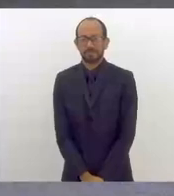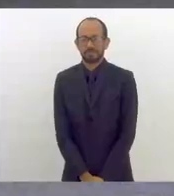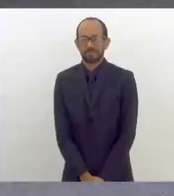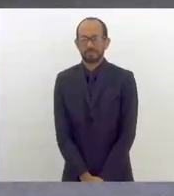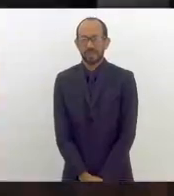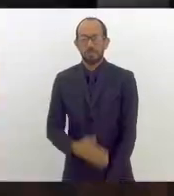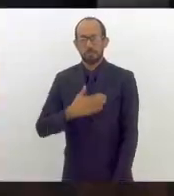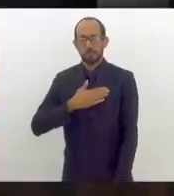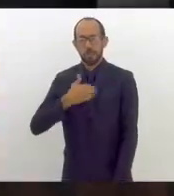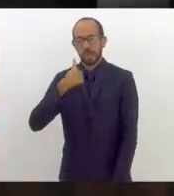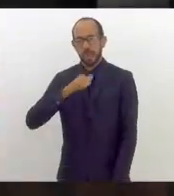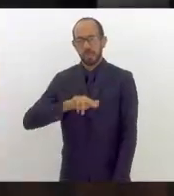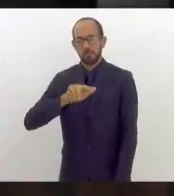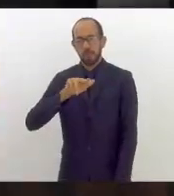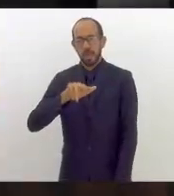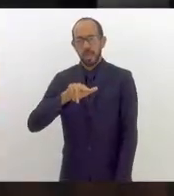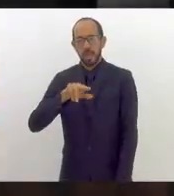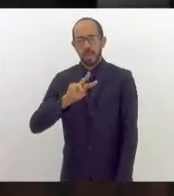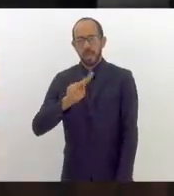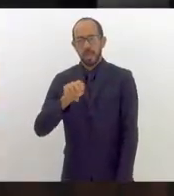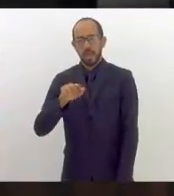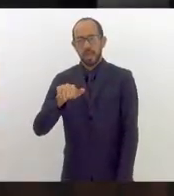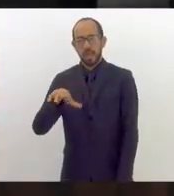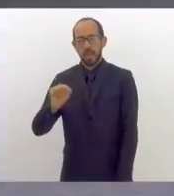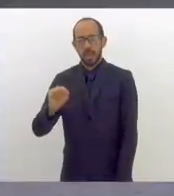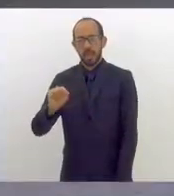a minha irmã Helena Vieira